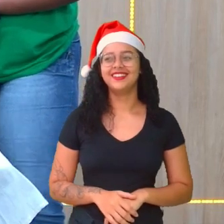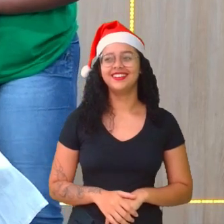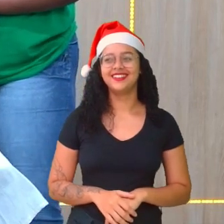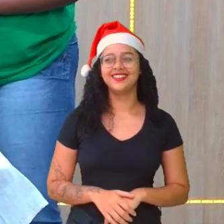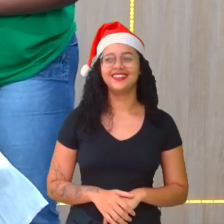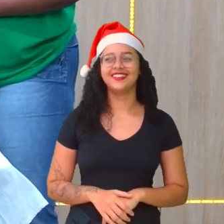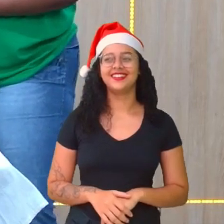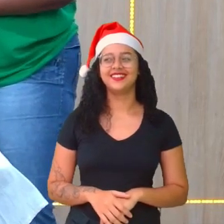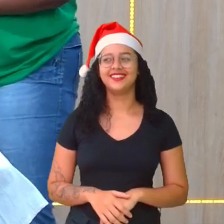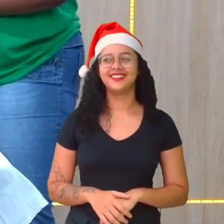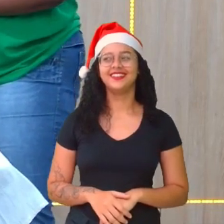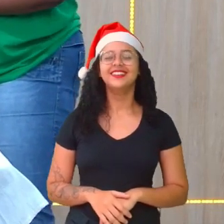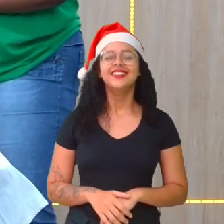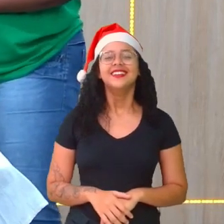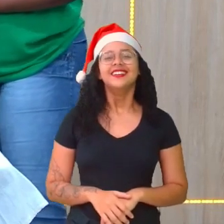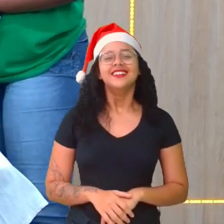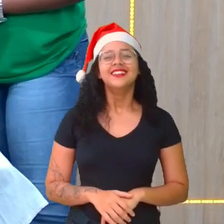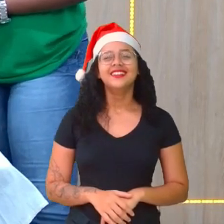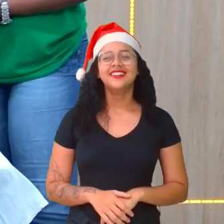Ah, tá brincando, professora? Aqui não.